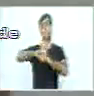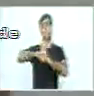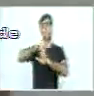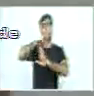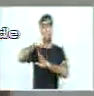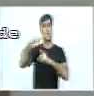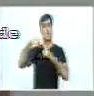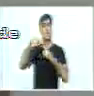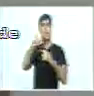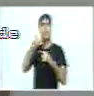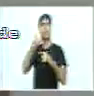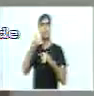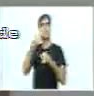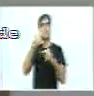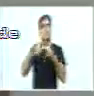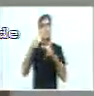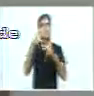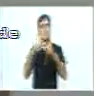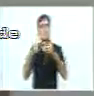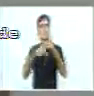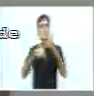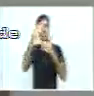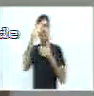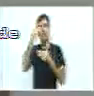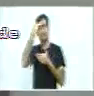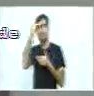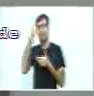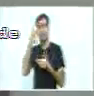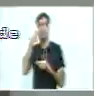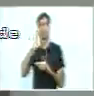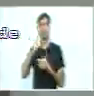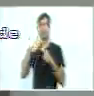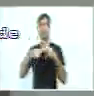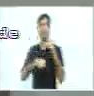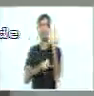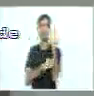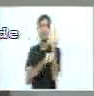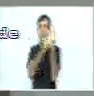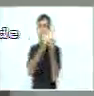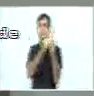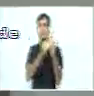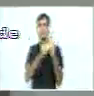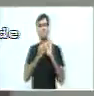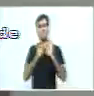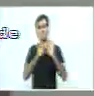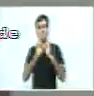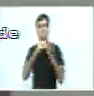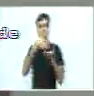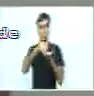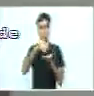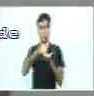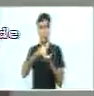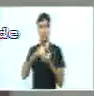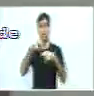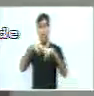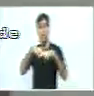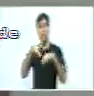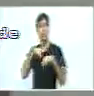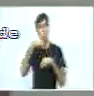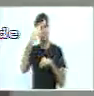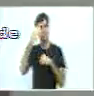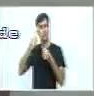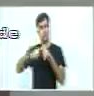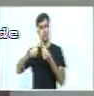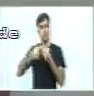deixam de se apresentar nas ruas pela questão da burocracia. E a gente sabe também que uma cidade